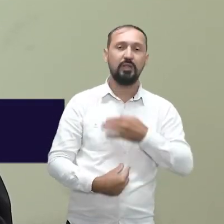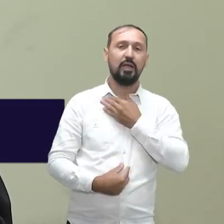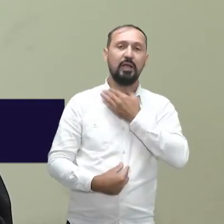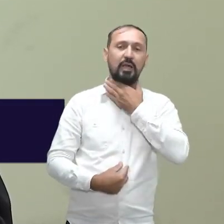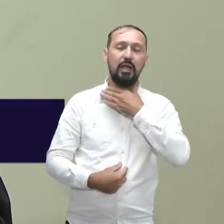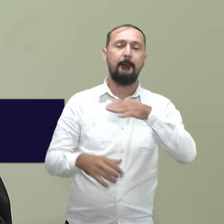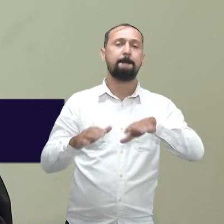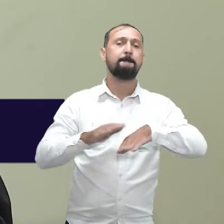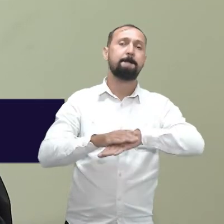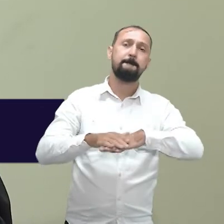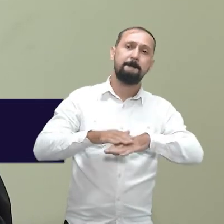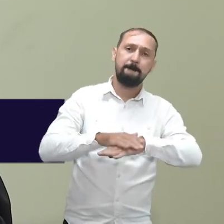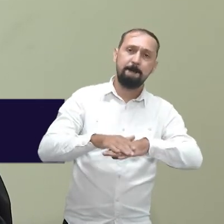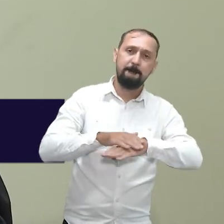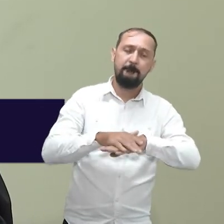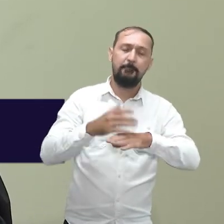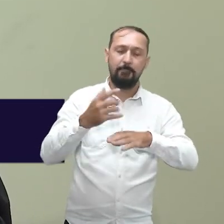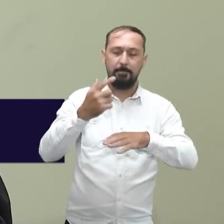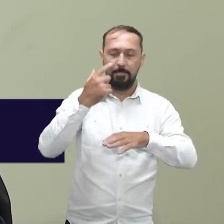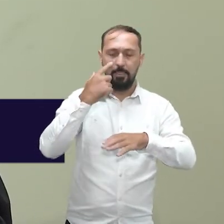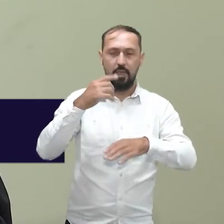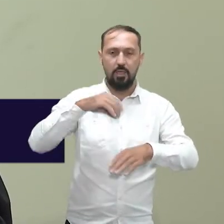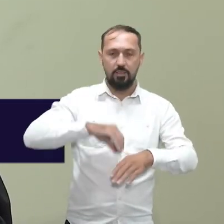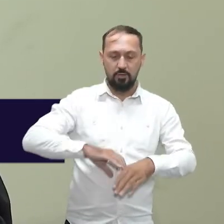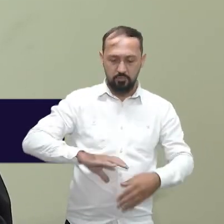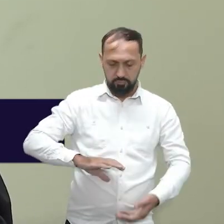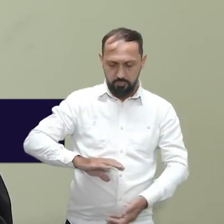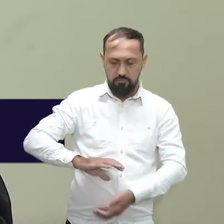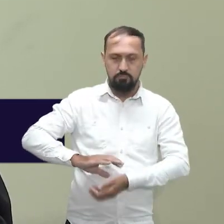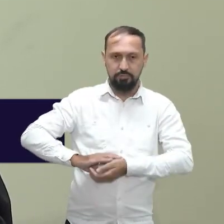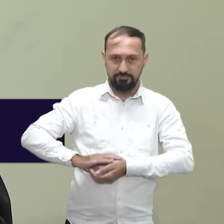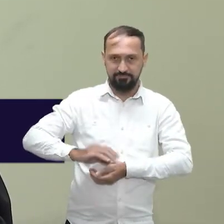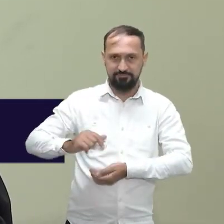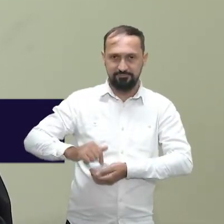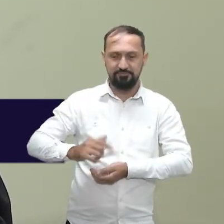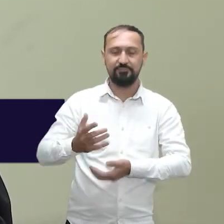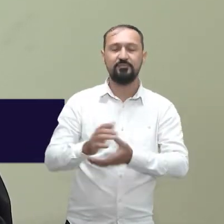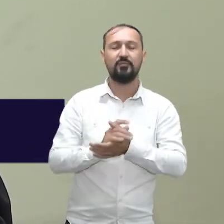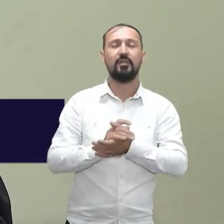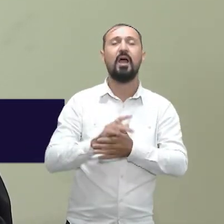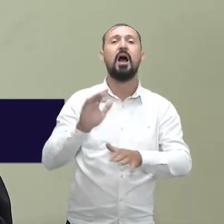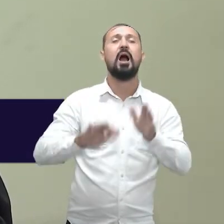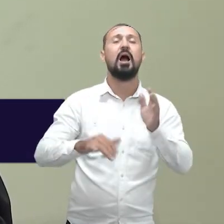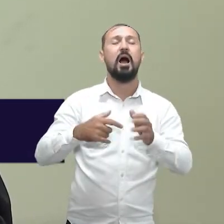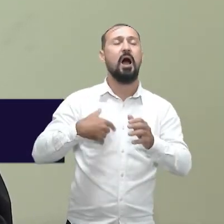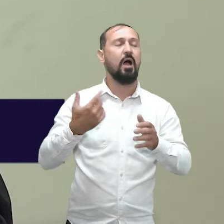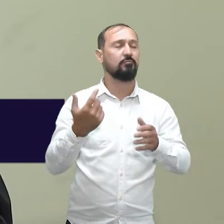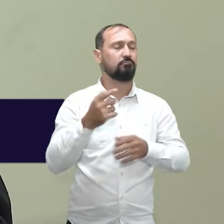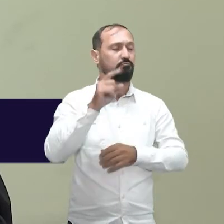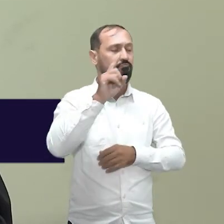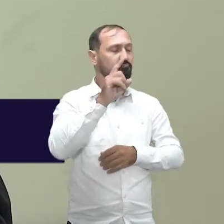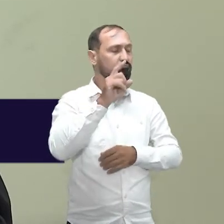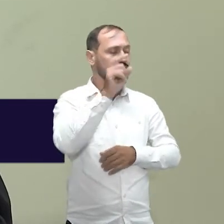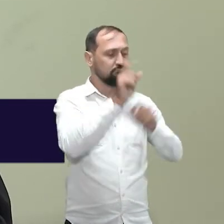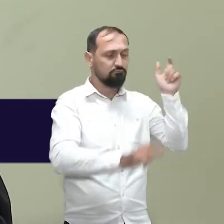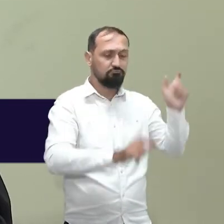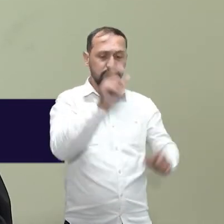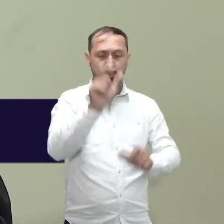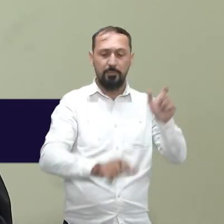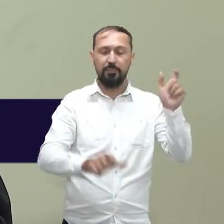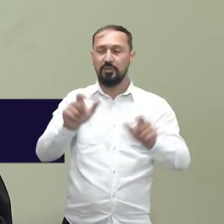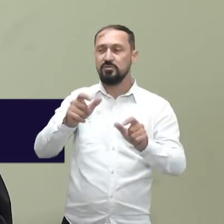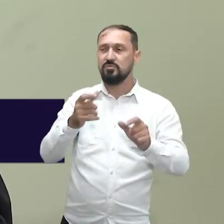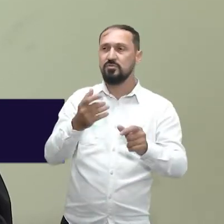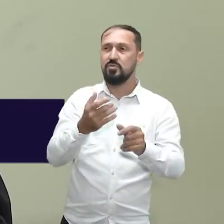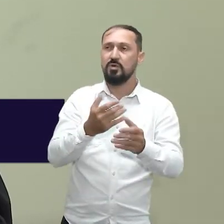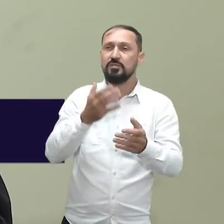intestino, esôfago, garganta, câncer de pele, também no pâncreas, né, que tem muito, e as pessoas às vezes